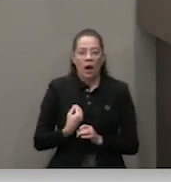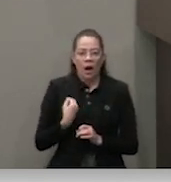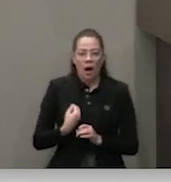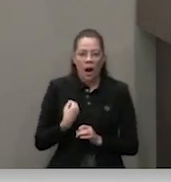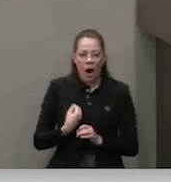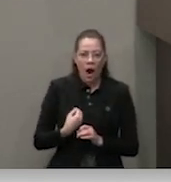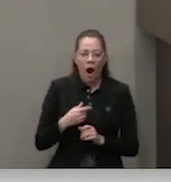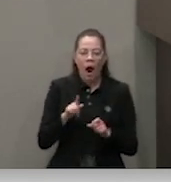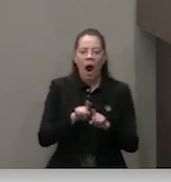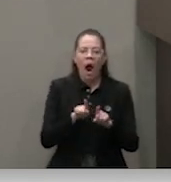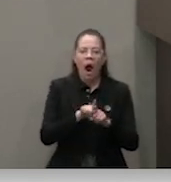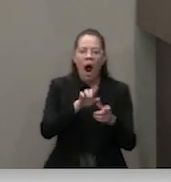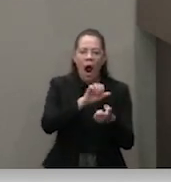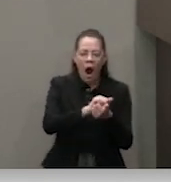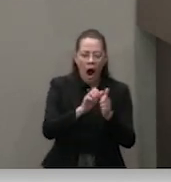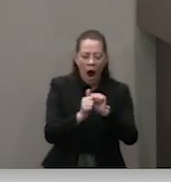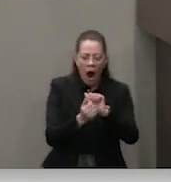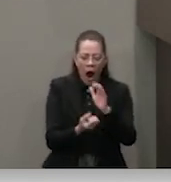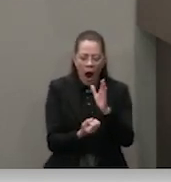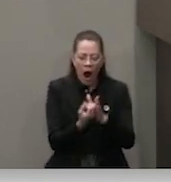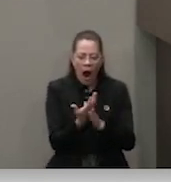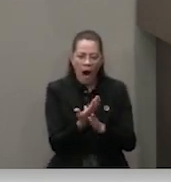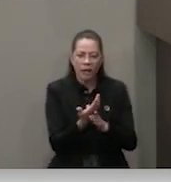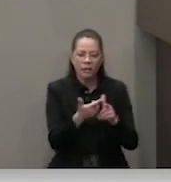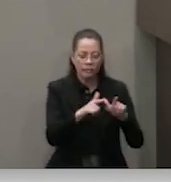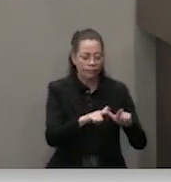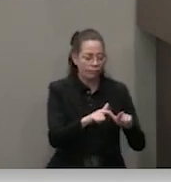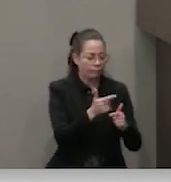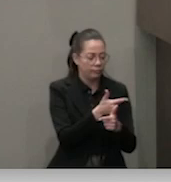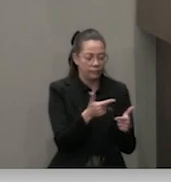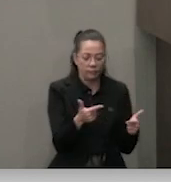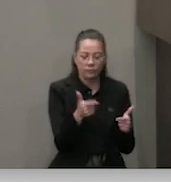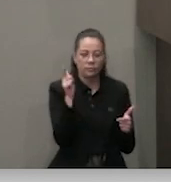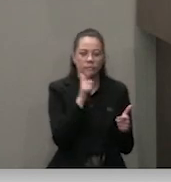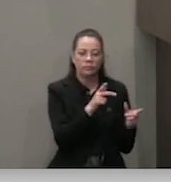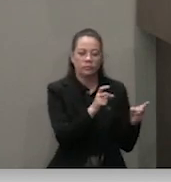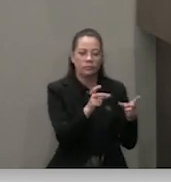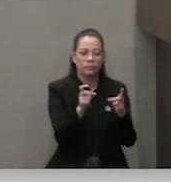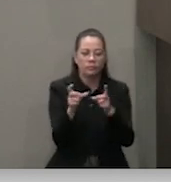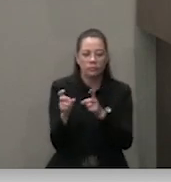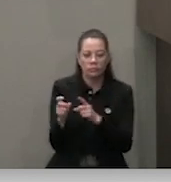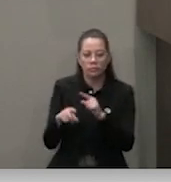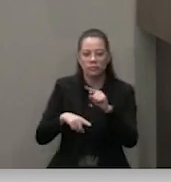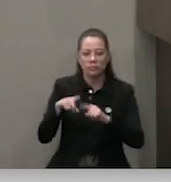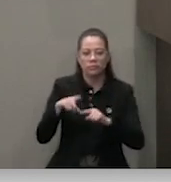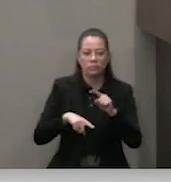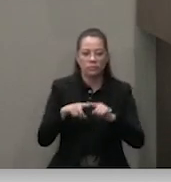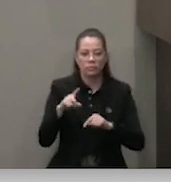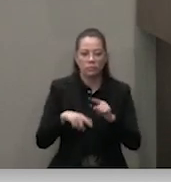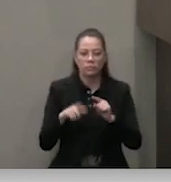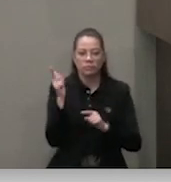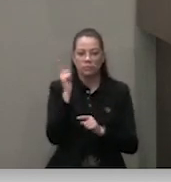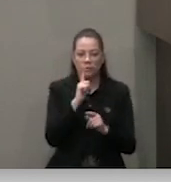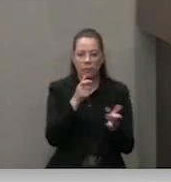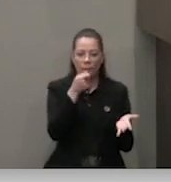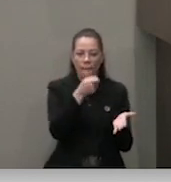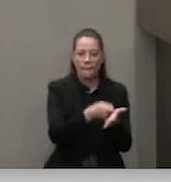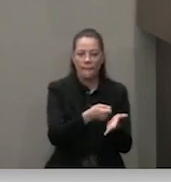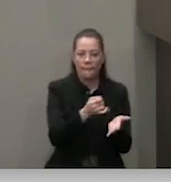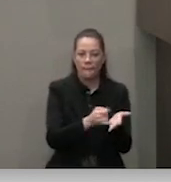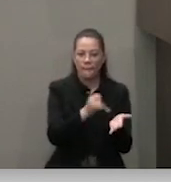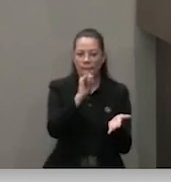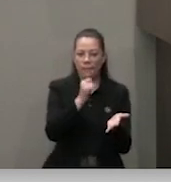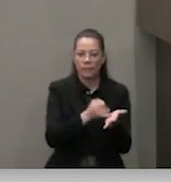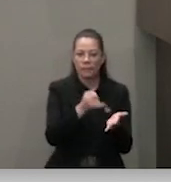das artesãs que sequer tem um local próprio para poder vender seus produtos pagam taxas e taxas o